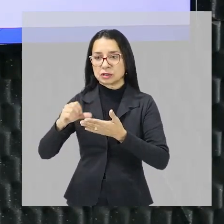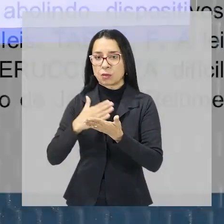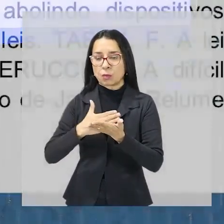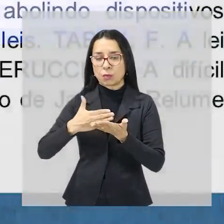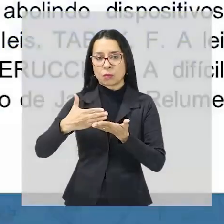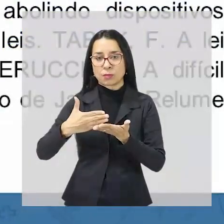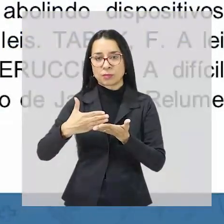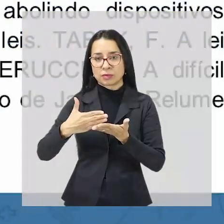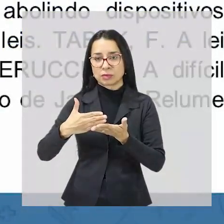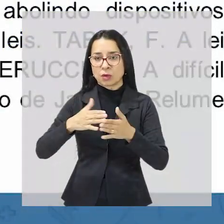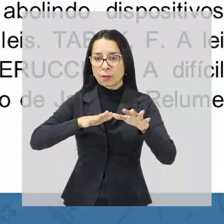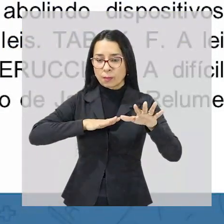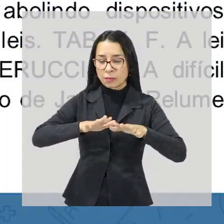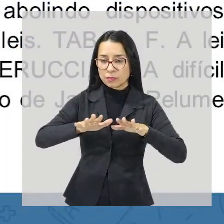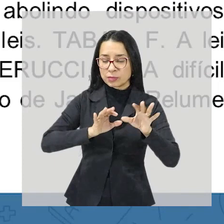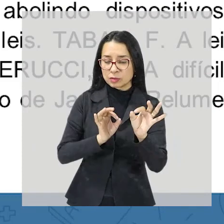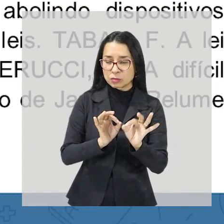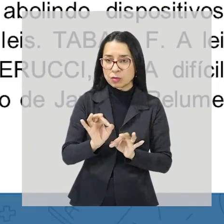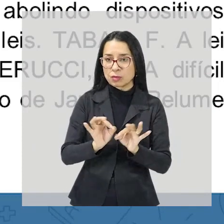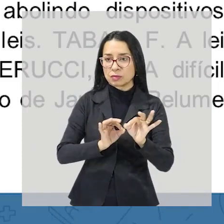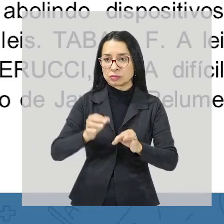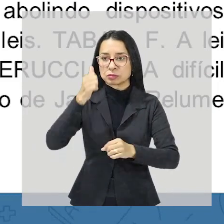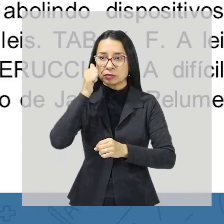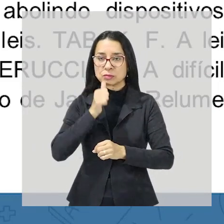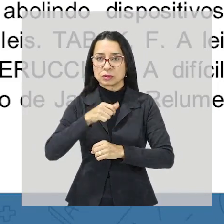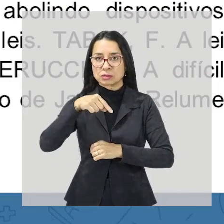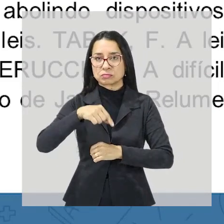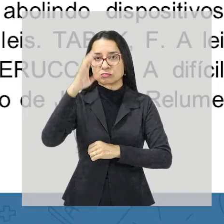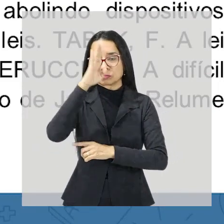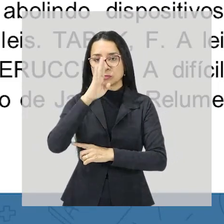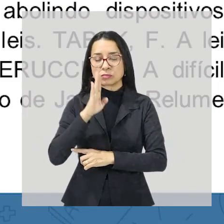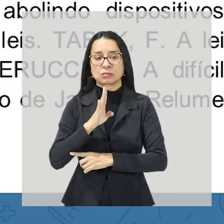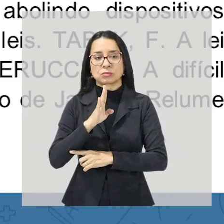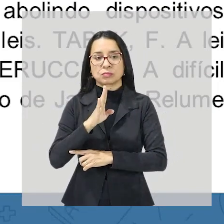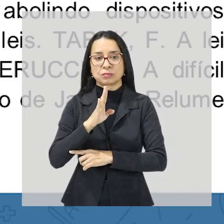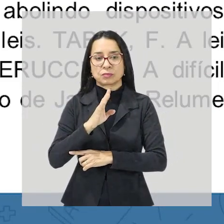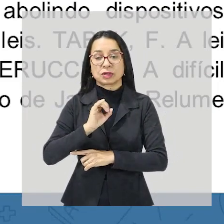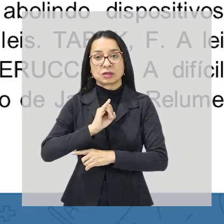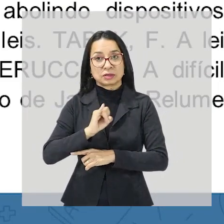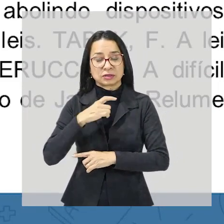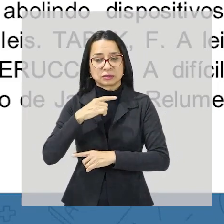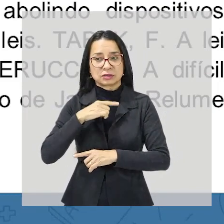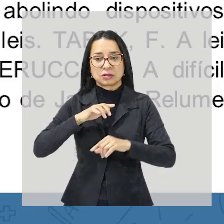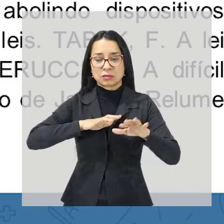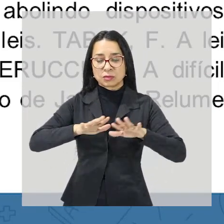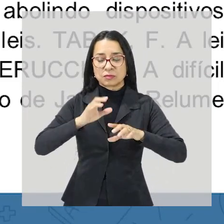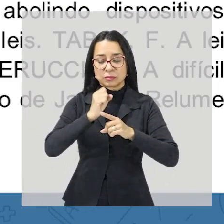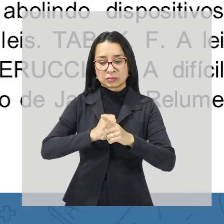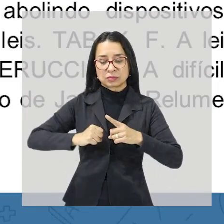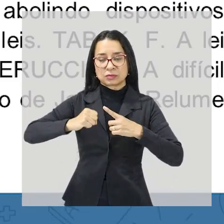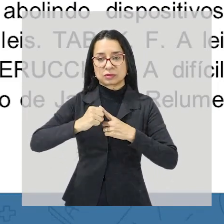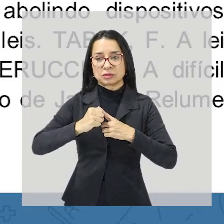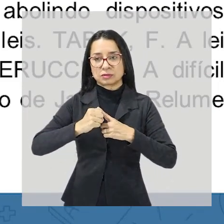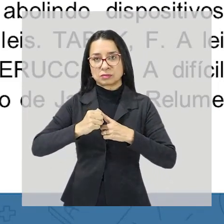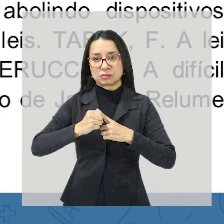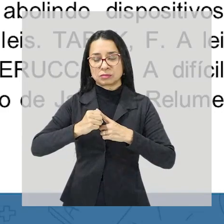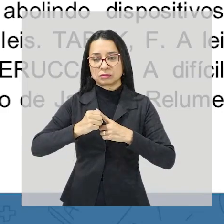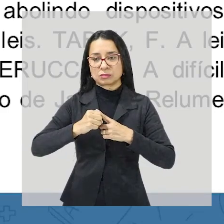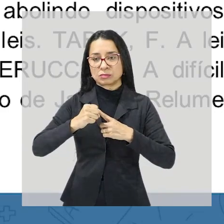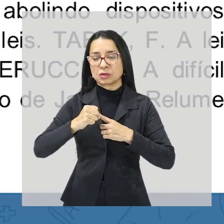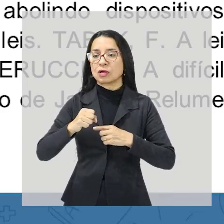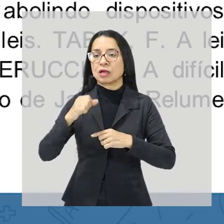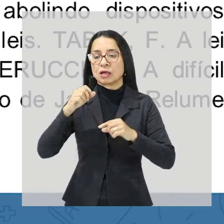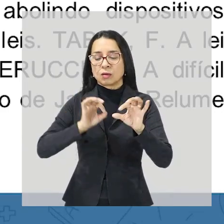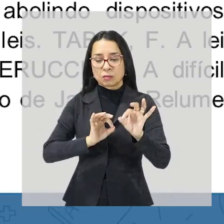começo. Movimento organizado de mulheres no Brasil. Se existe um movimento social organizado de mulheres, a